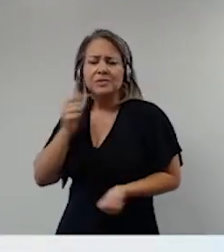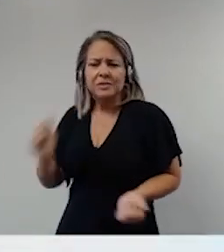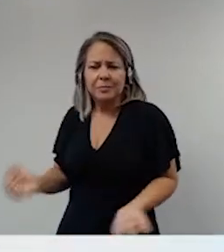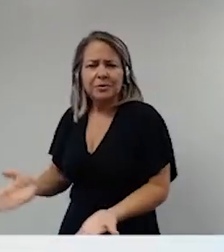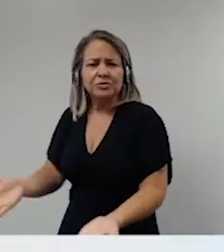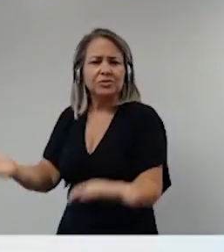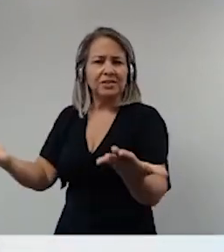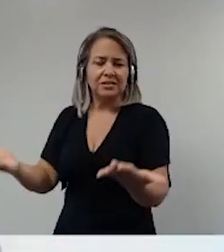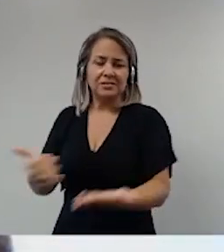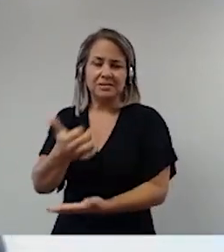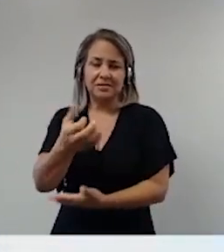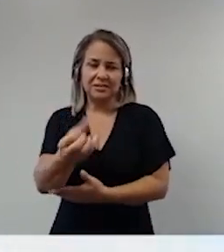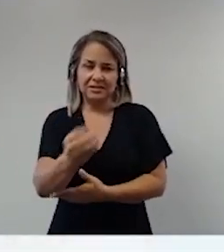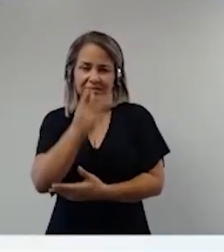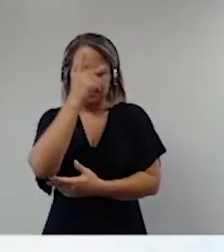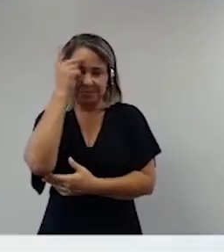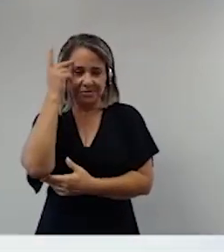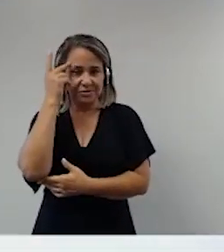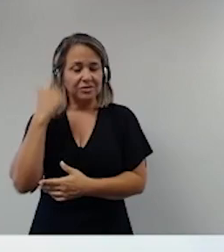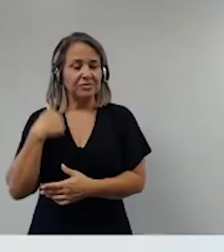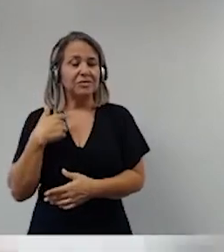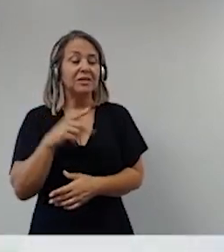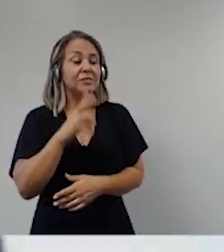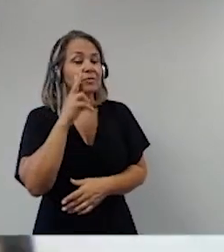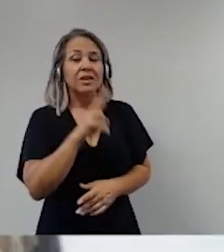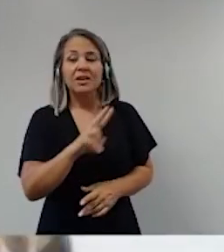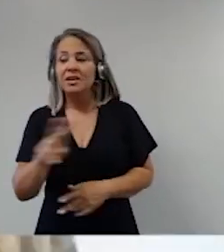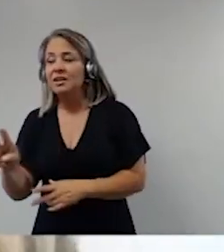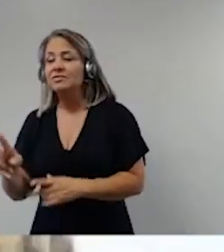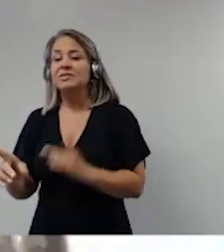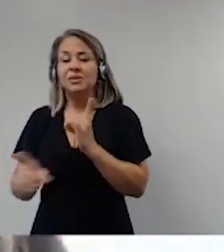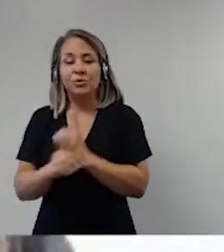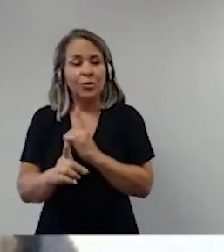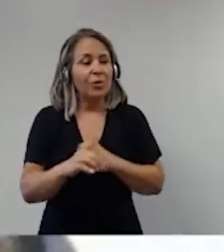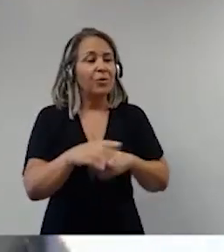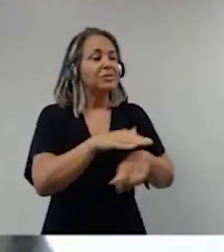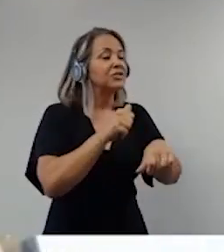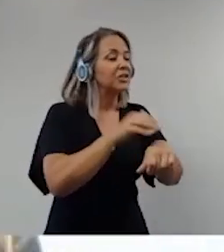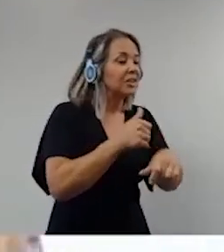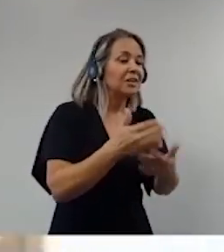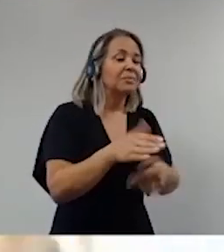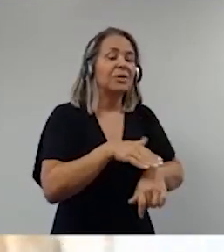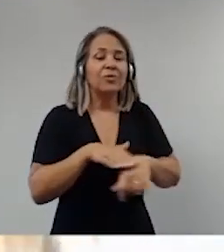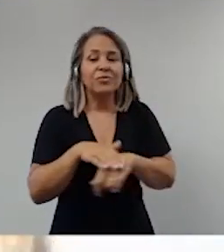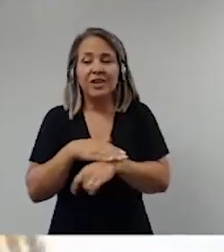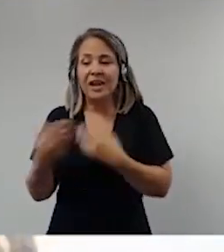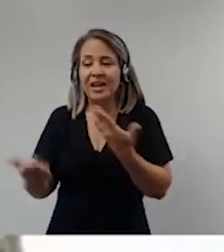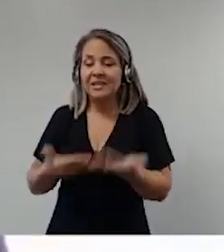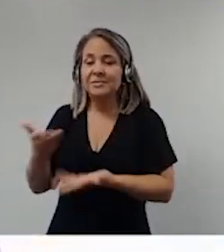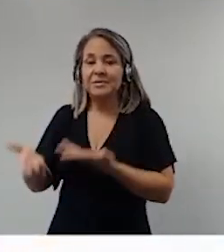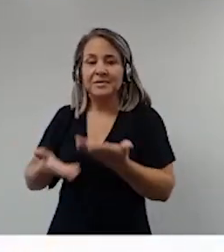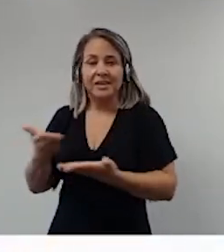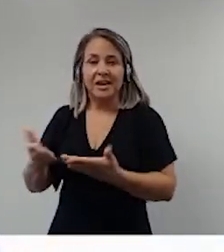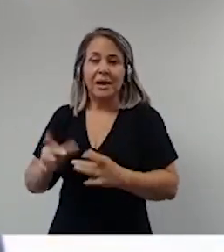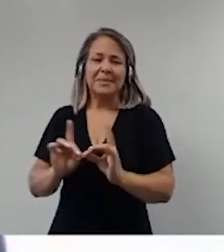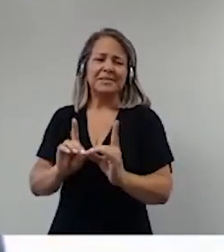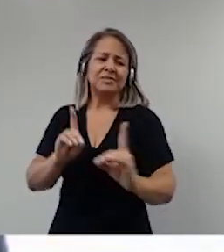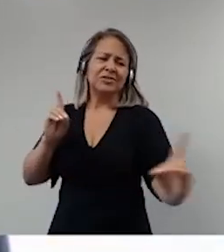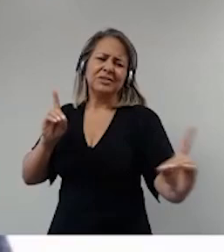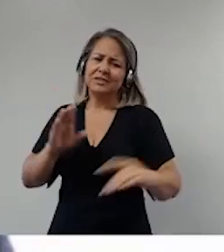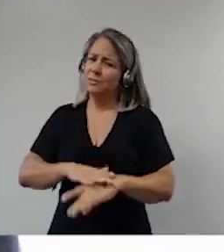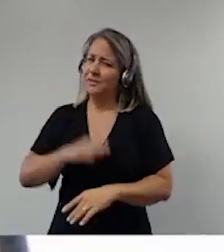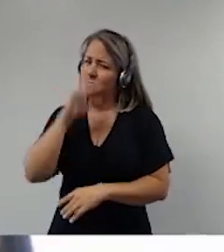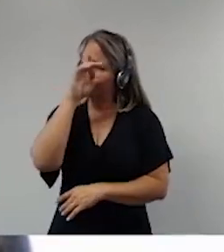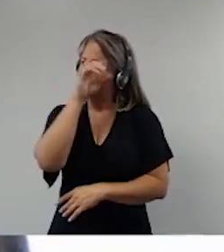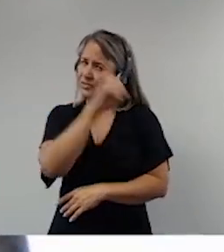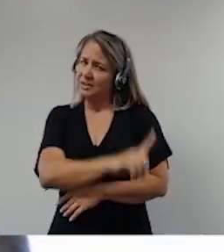você está lá no departamento, quer dizer, você passa, você vê você conversa, você chama, como é que está andando o trabalho, a distância é muito mais difícil.